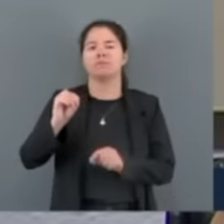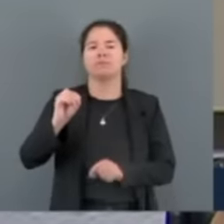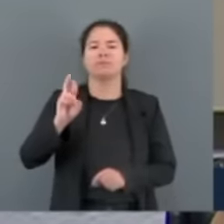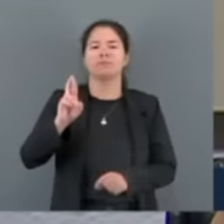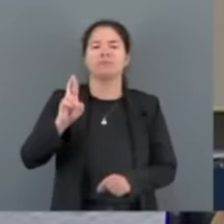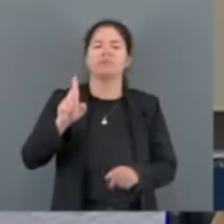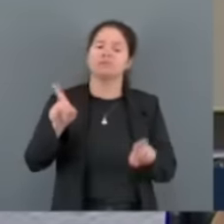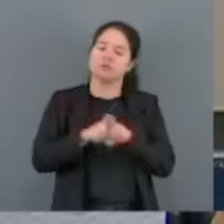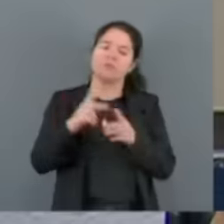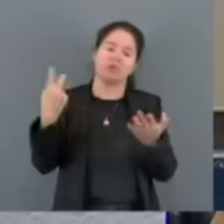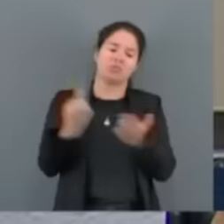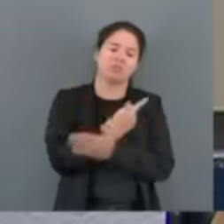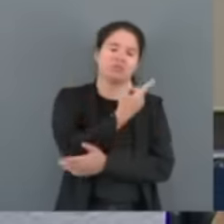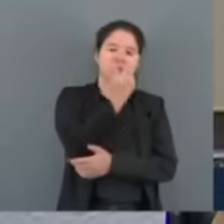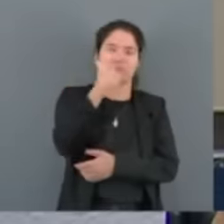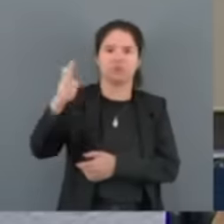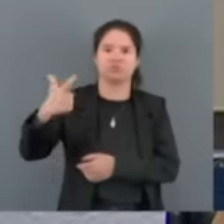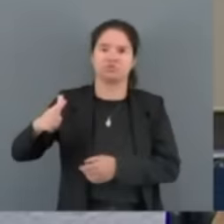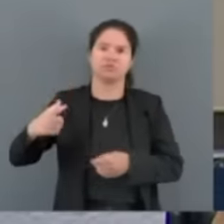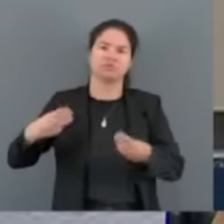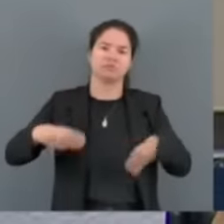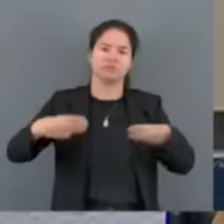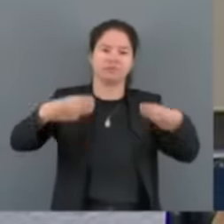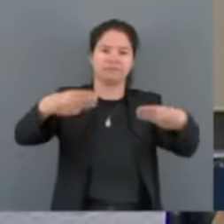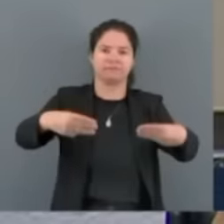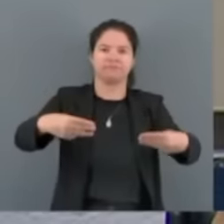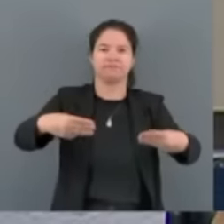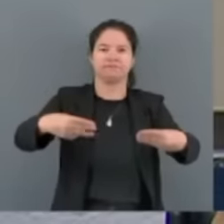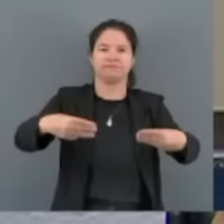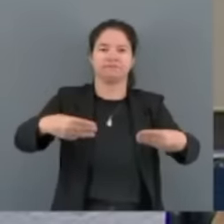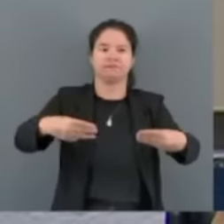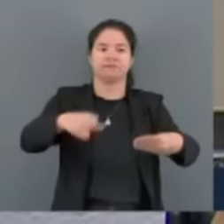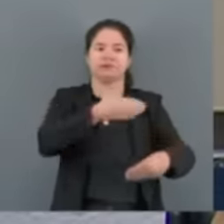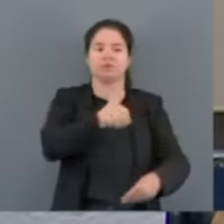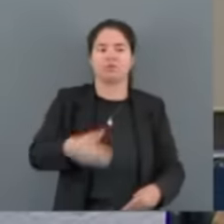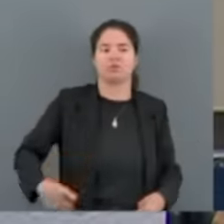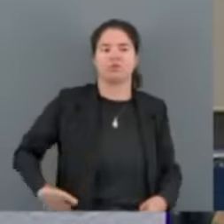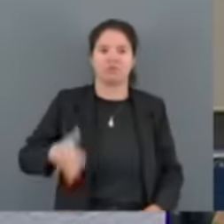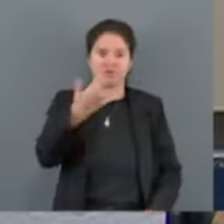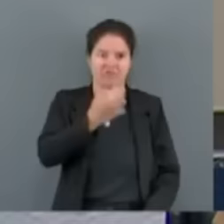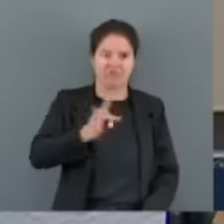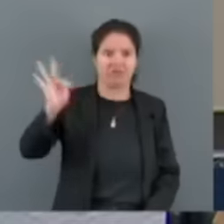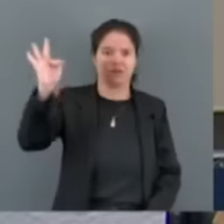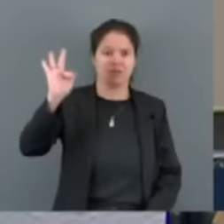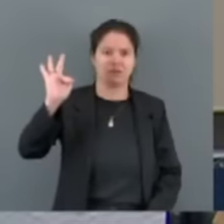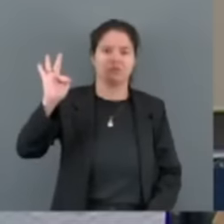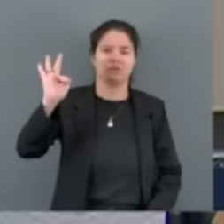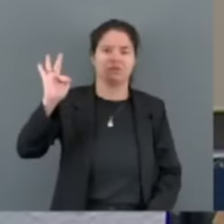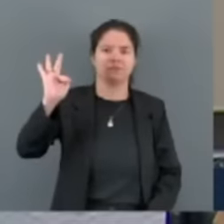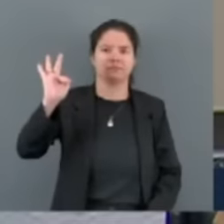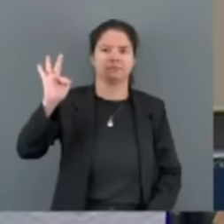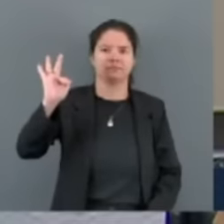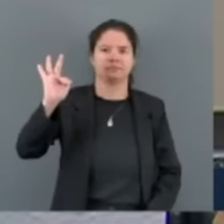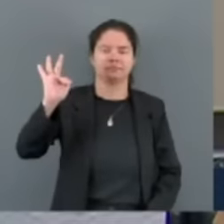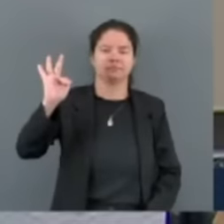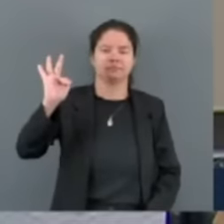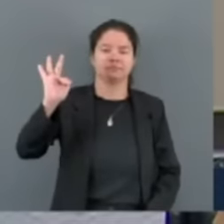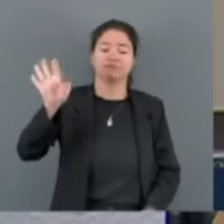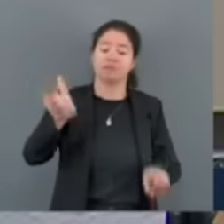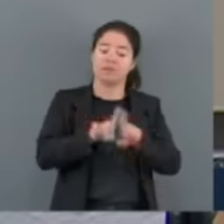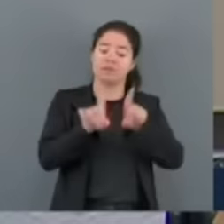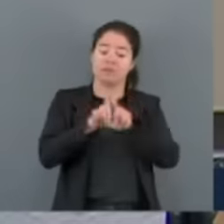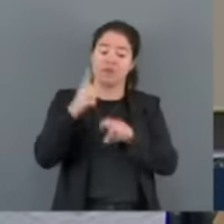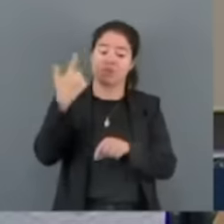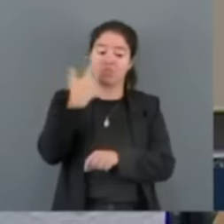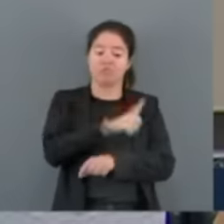outros ministérios do governo federal e que deu ensejo à criação de